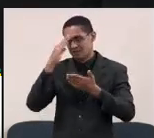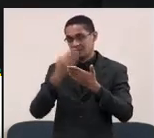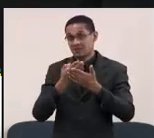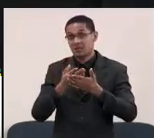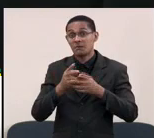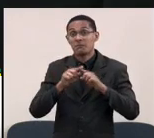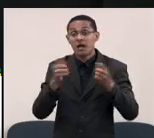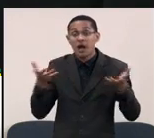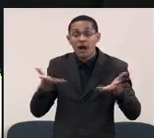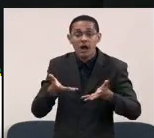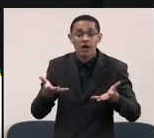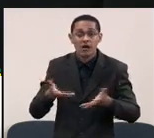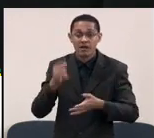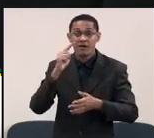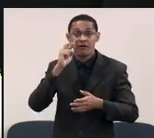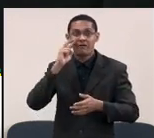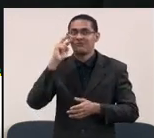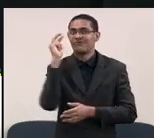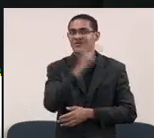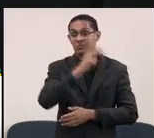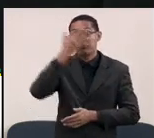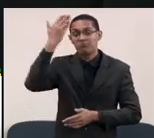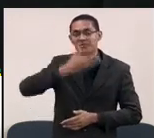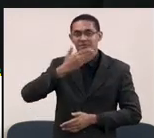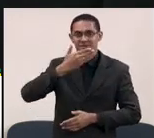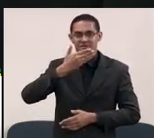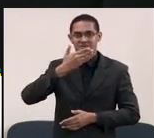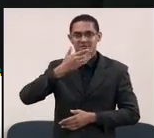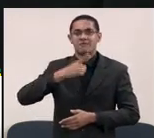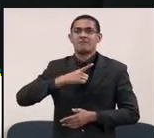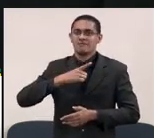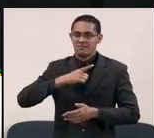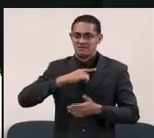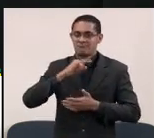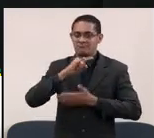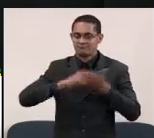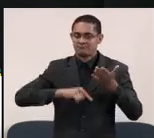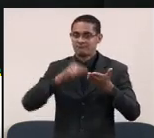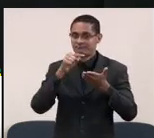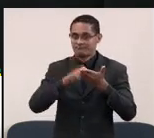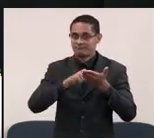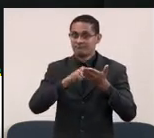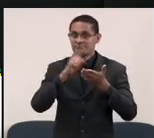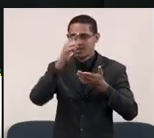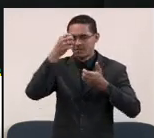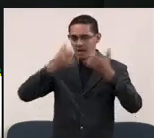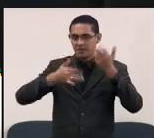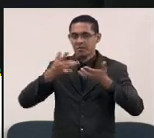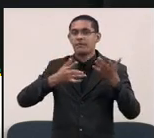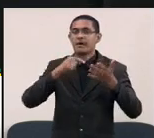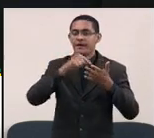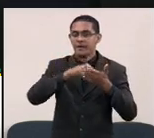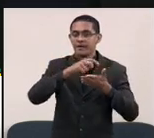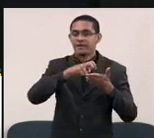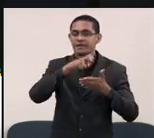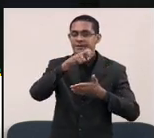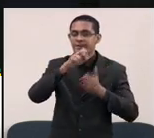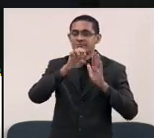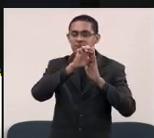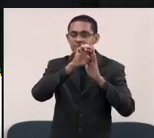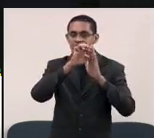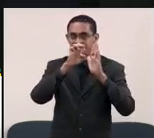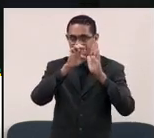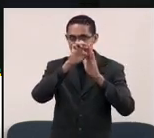nós podemos acompanhar lá a apresentação dos principais pontos do edital,